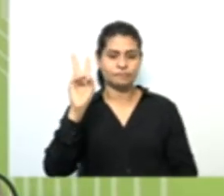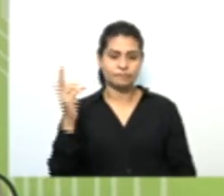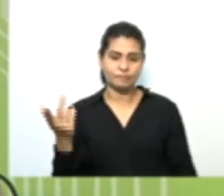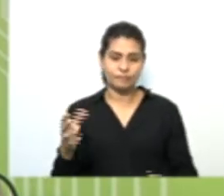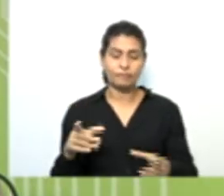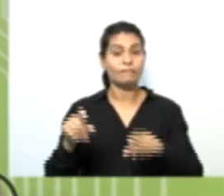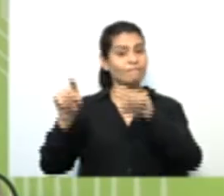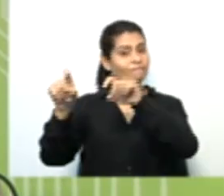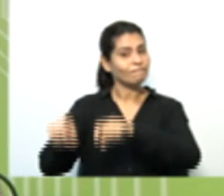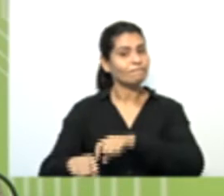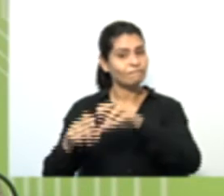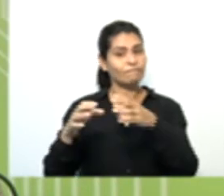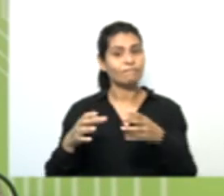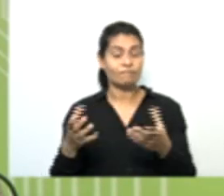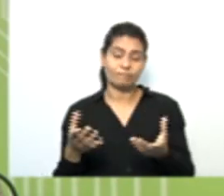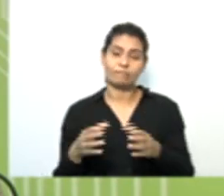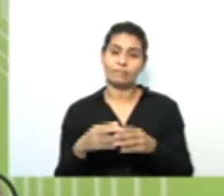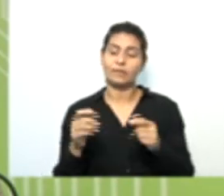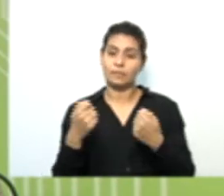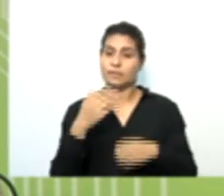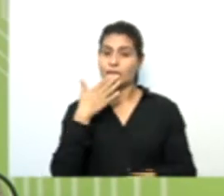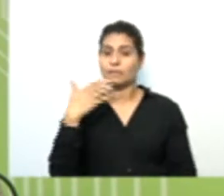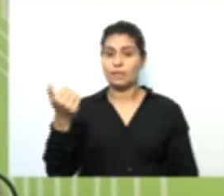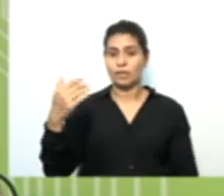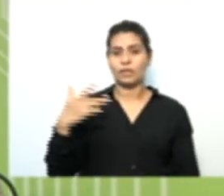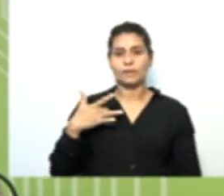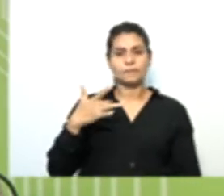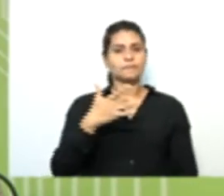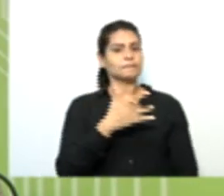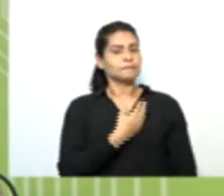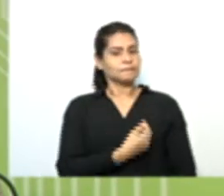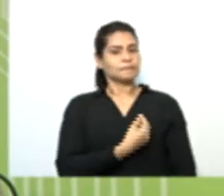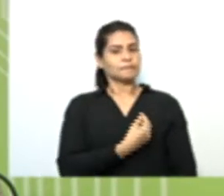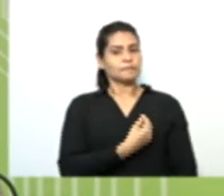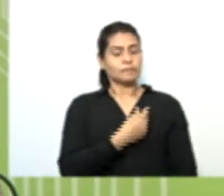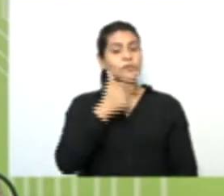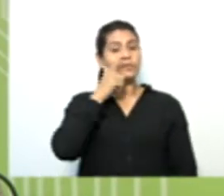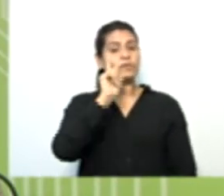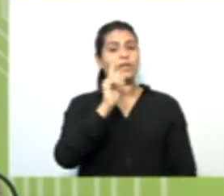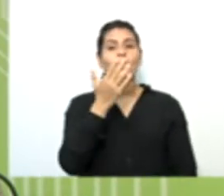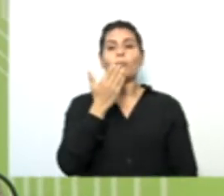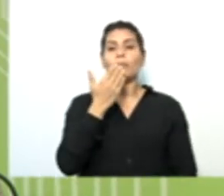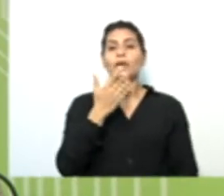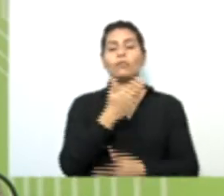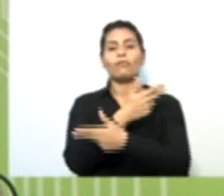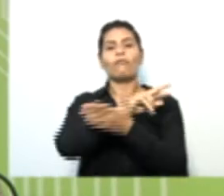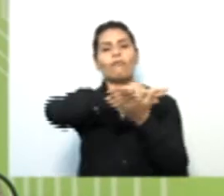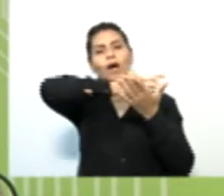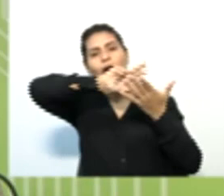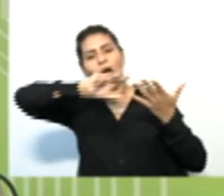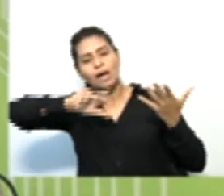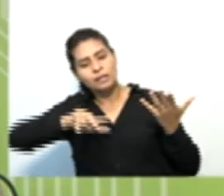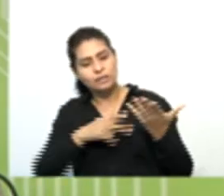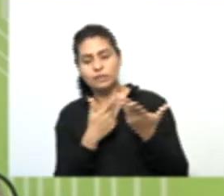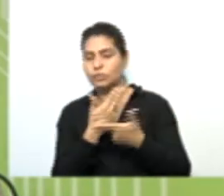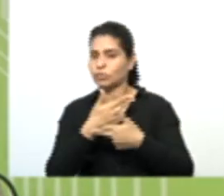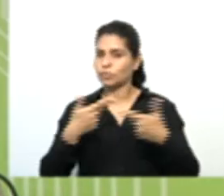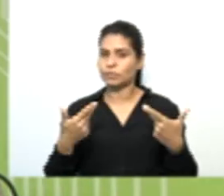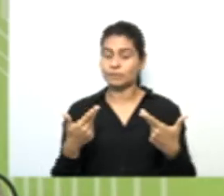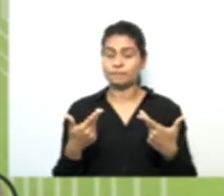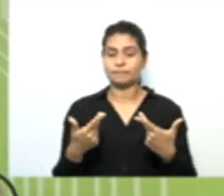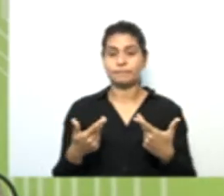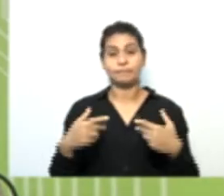agricultura familiar traz essa qualidade de vida, na medida que as pessoas conseguem consumir com diversidade, consumir vários